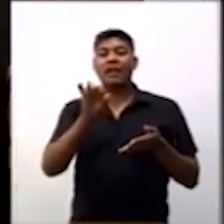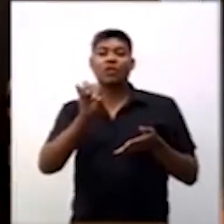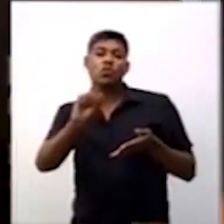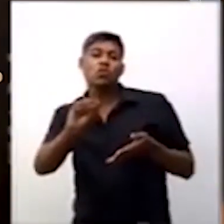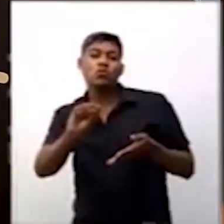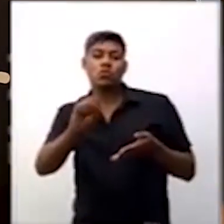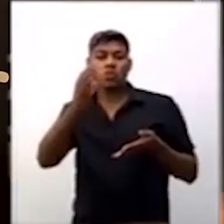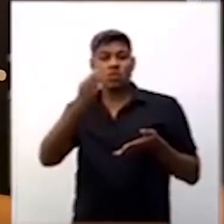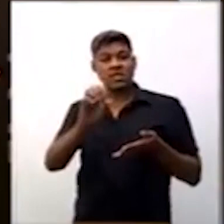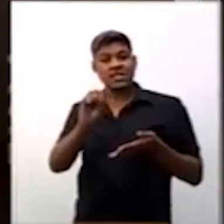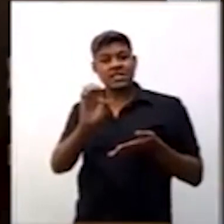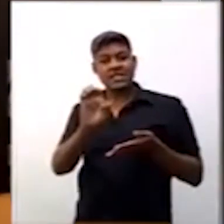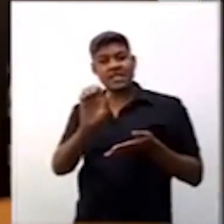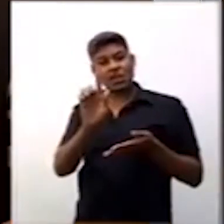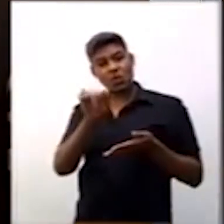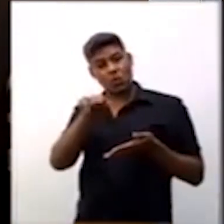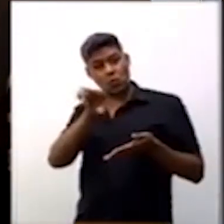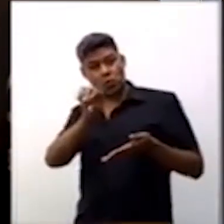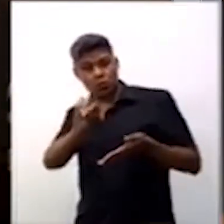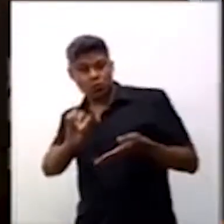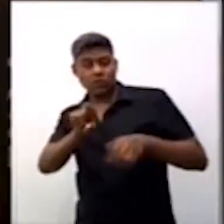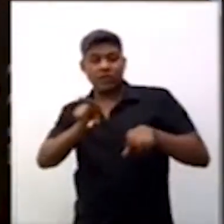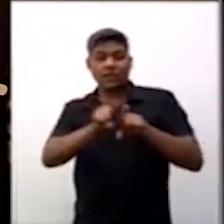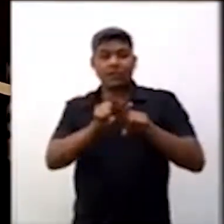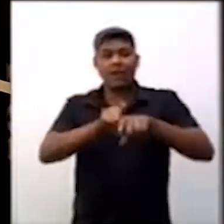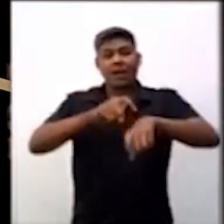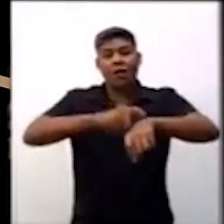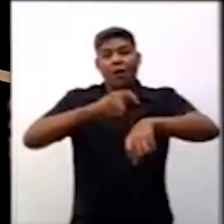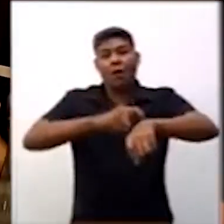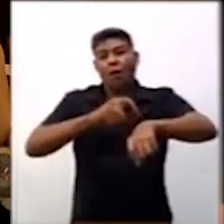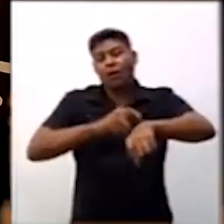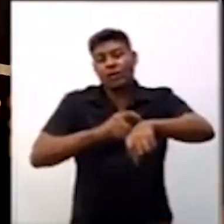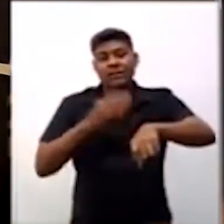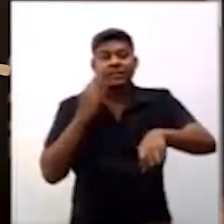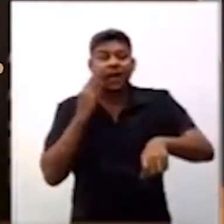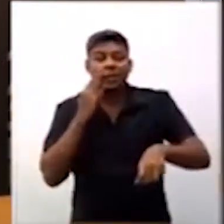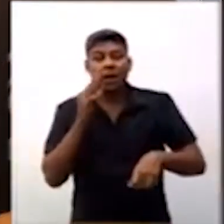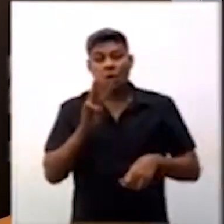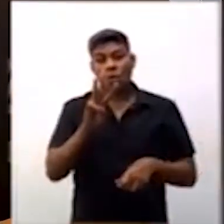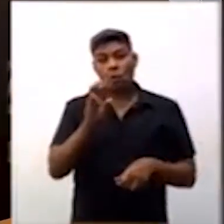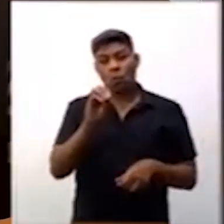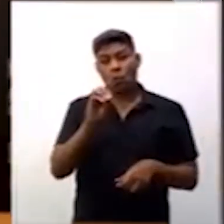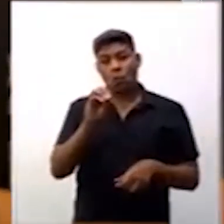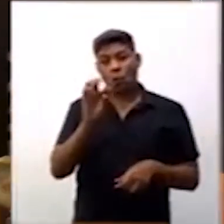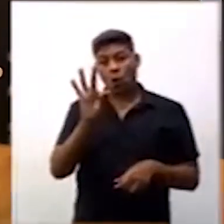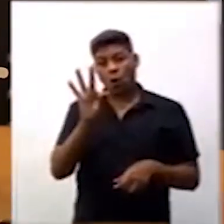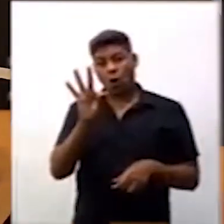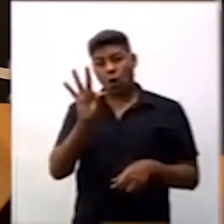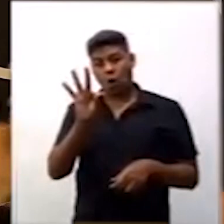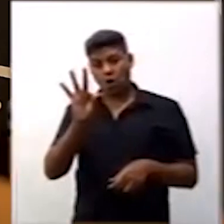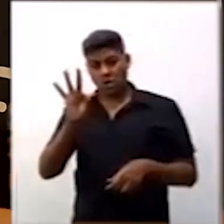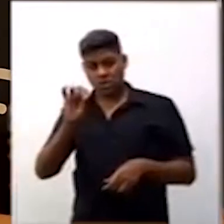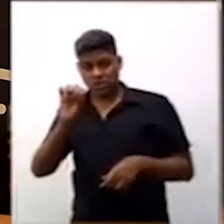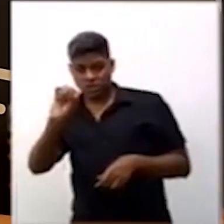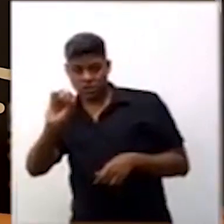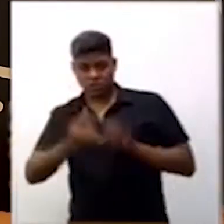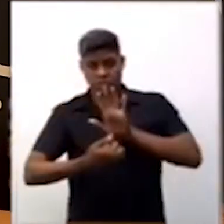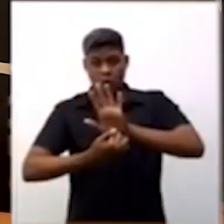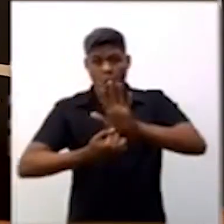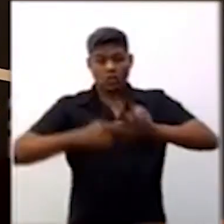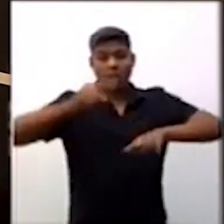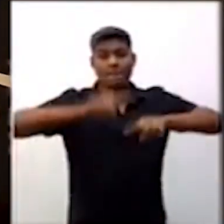segundo, quilômetros por hora. Mas aqui não é o caso. Quilowatt-hora, porque revela um